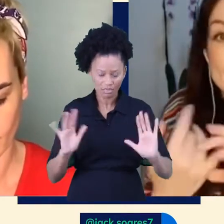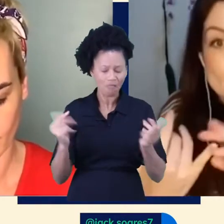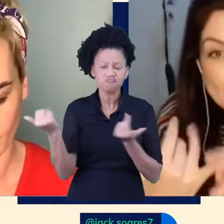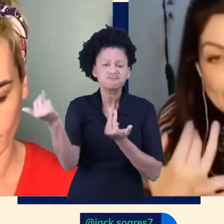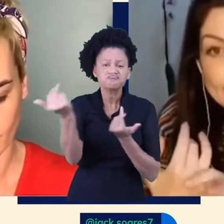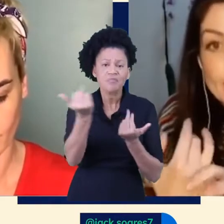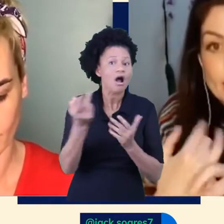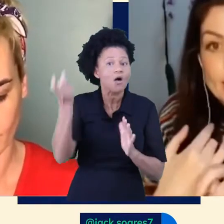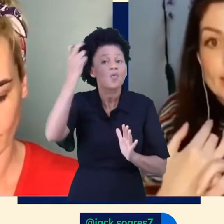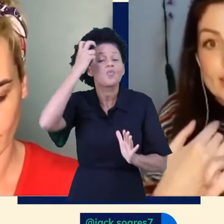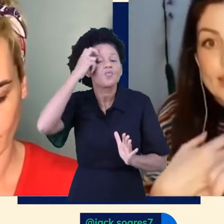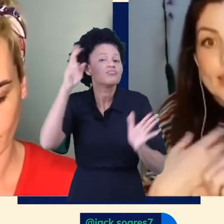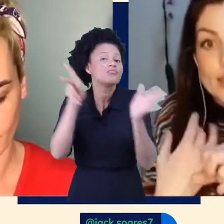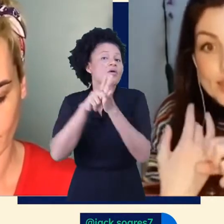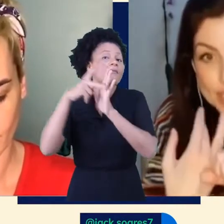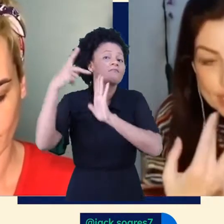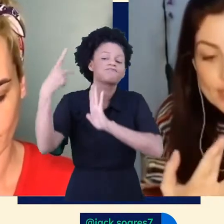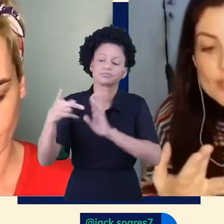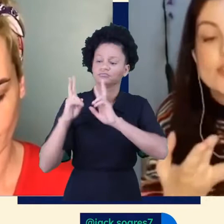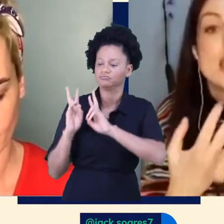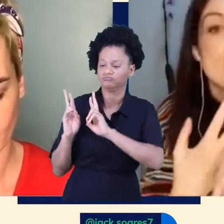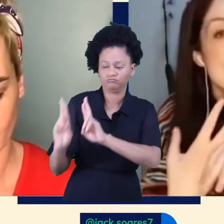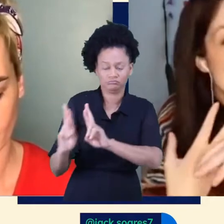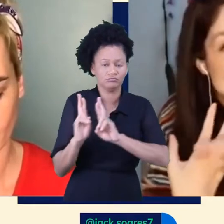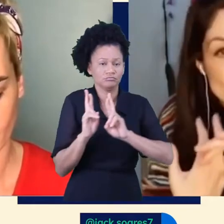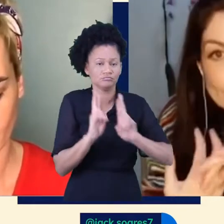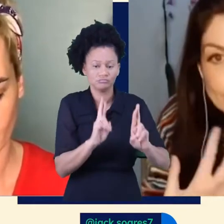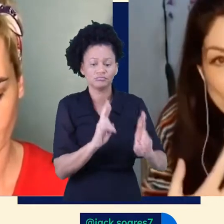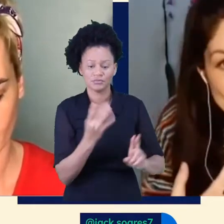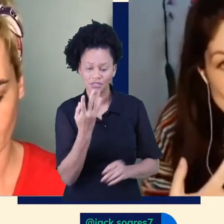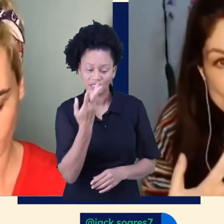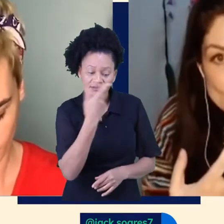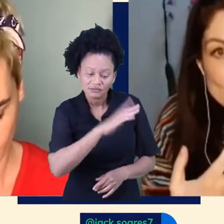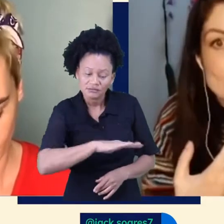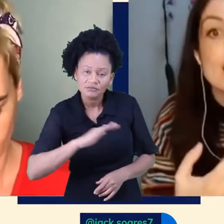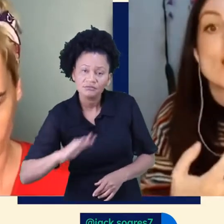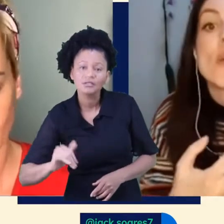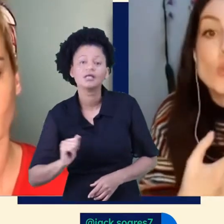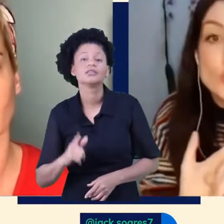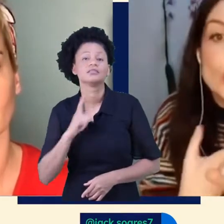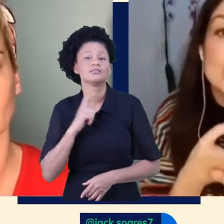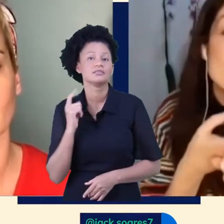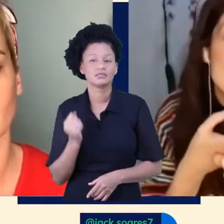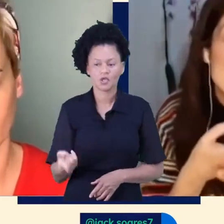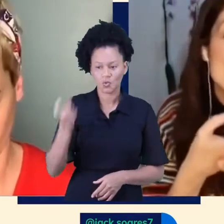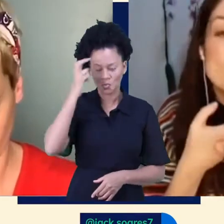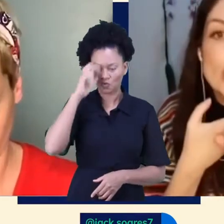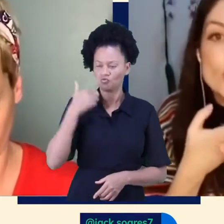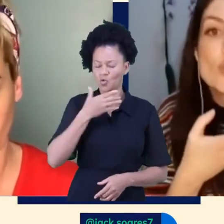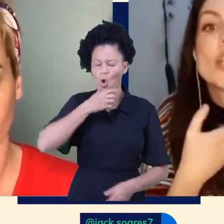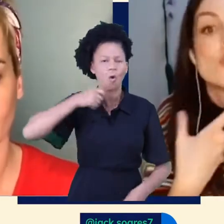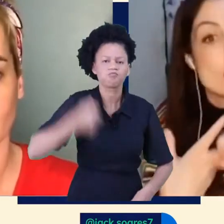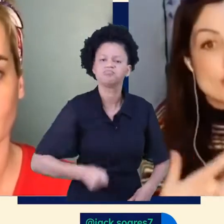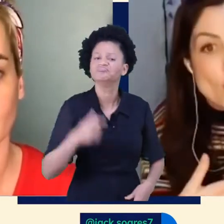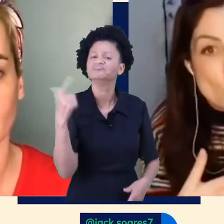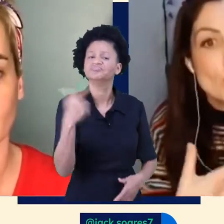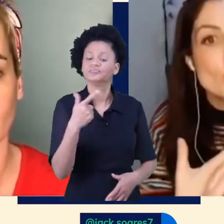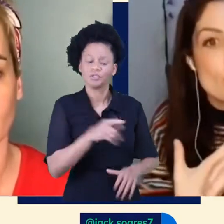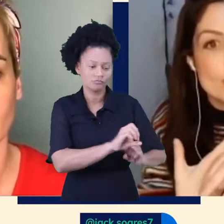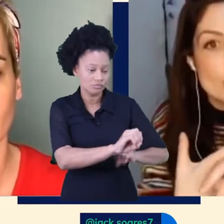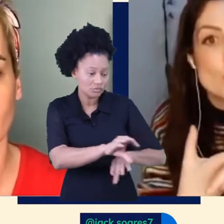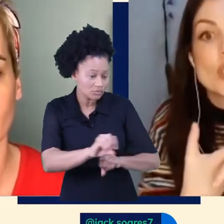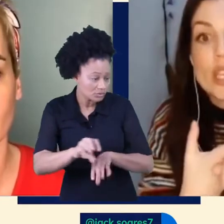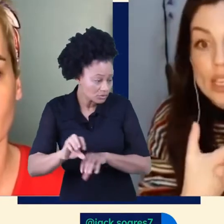que respeita as crianças, é uma cultura que não é machista, é uma cultura que ensina os meninos, desde que eles são